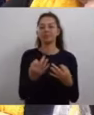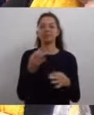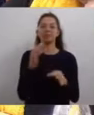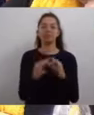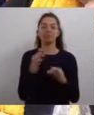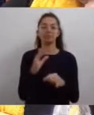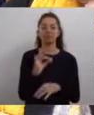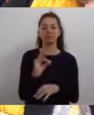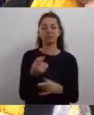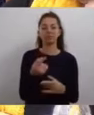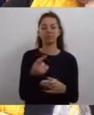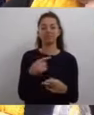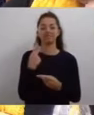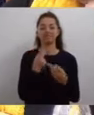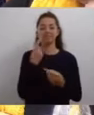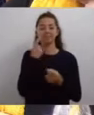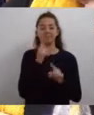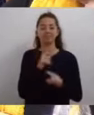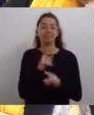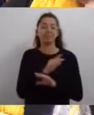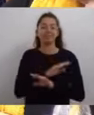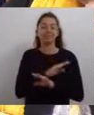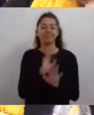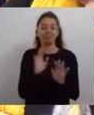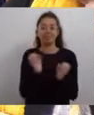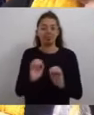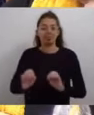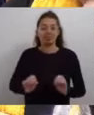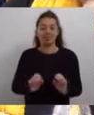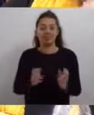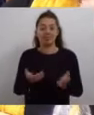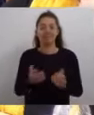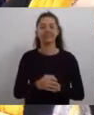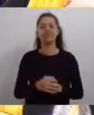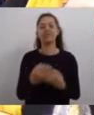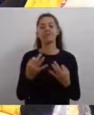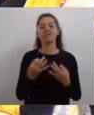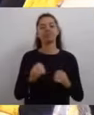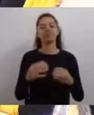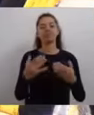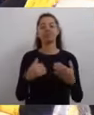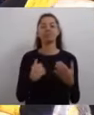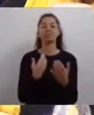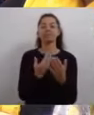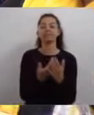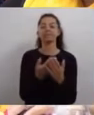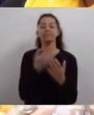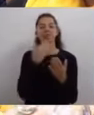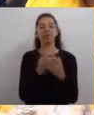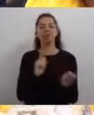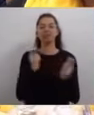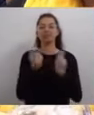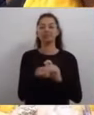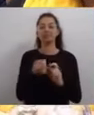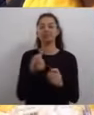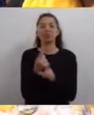efetuada. Resumindo, a Comissão de Trabalhadores inicialmente não teve acesso à fundamentação que motivou a alteração da orgânica da Câmara, proposta